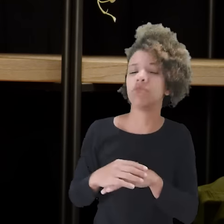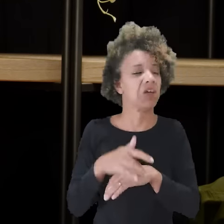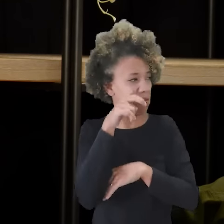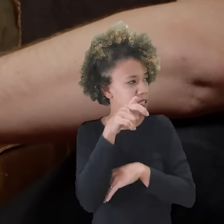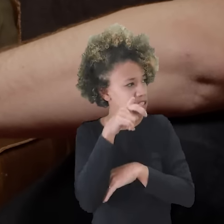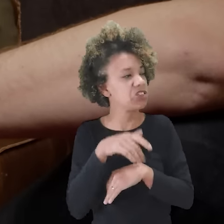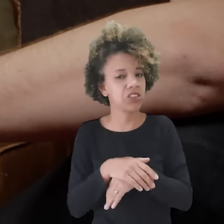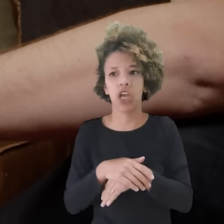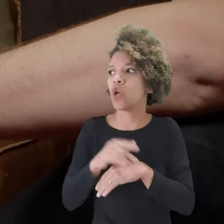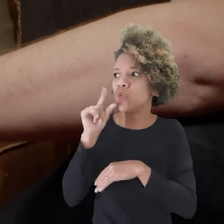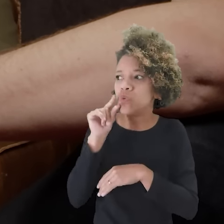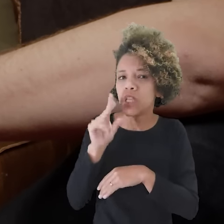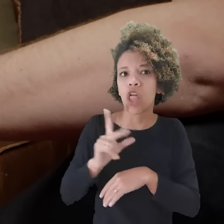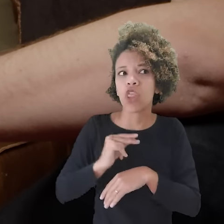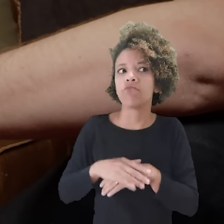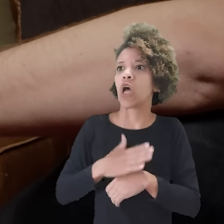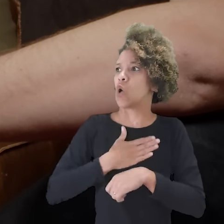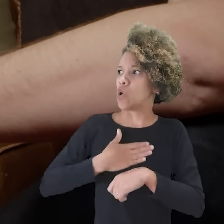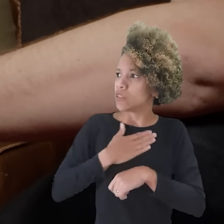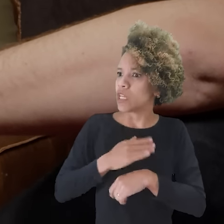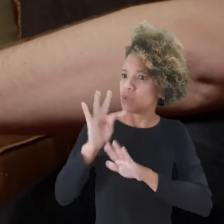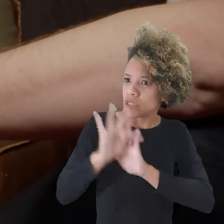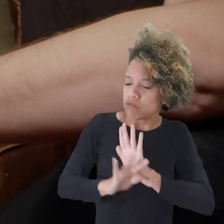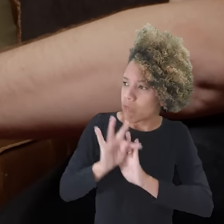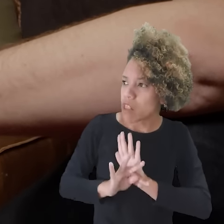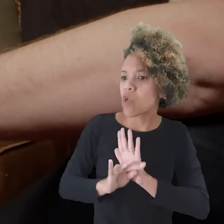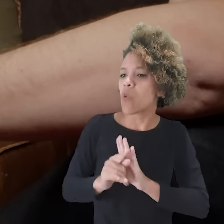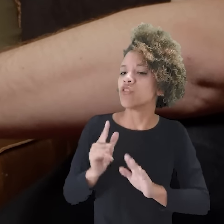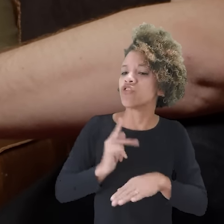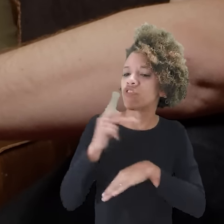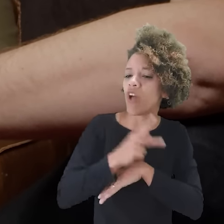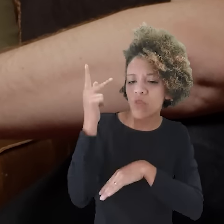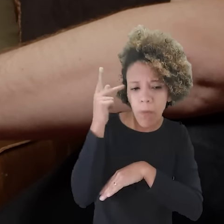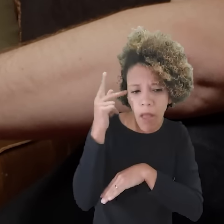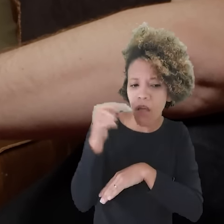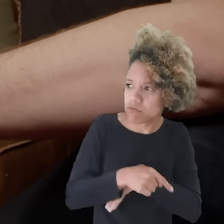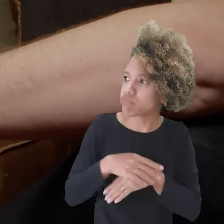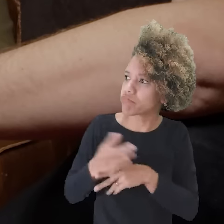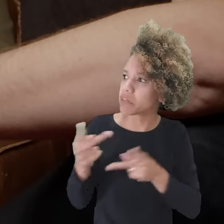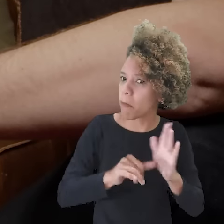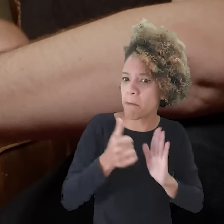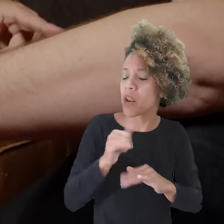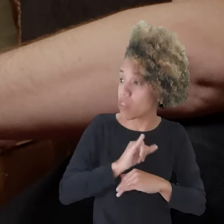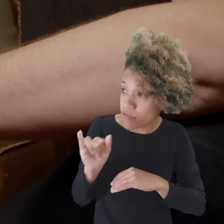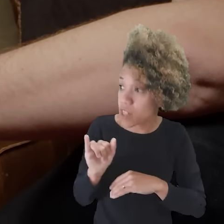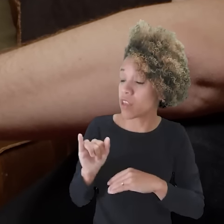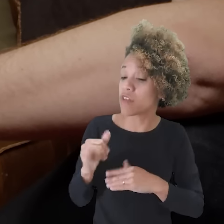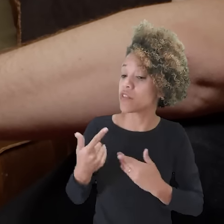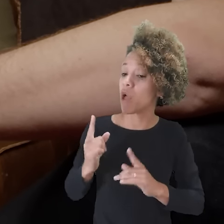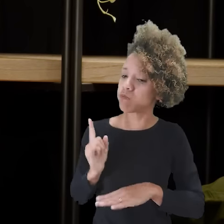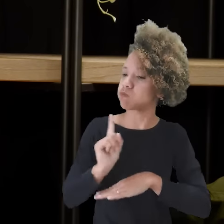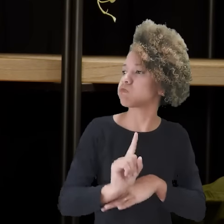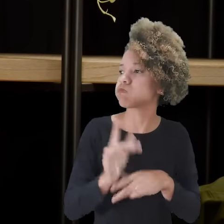no Twitter dizendo assim cara gostei muito do seu texto Quando tiver em São Paulo me avise E aí quando eu vim para São Paulo a primeira vez eu te avisei e tu